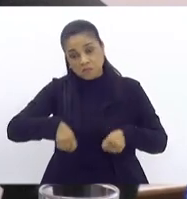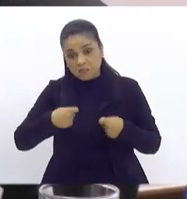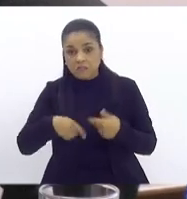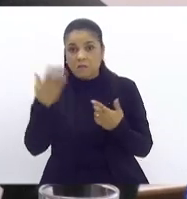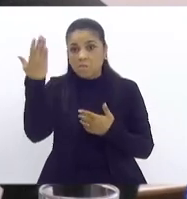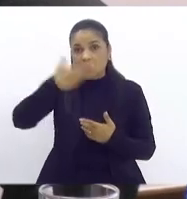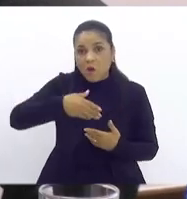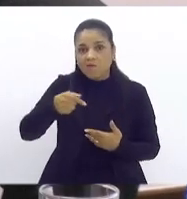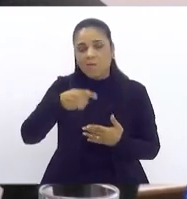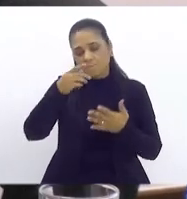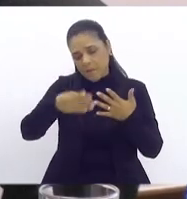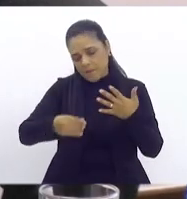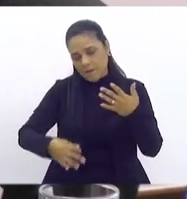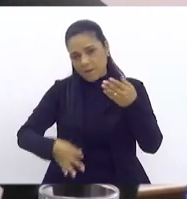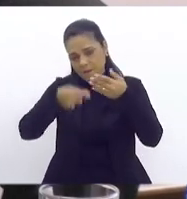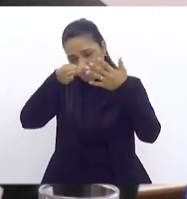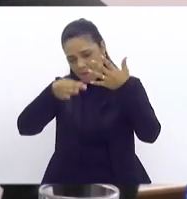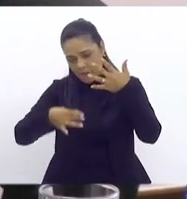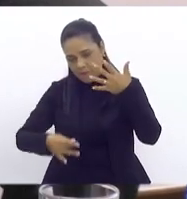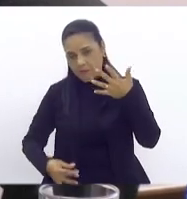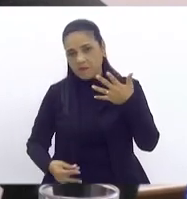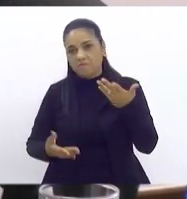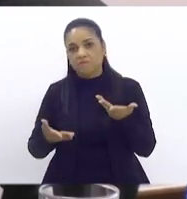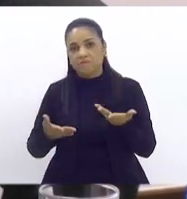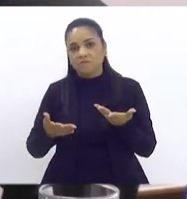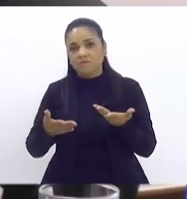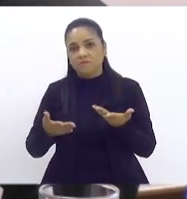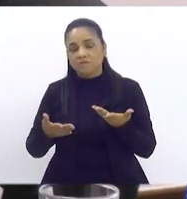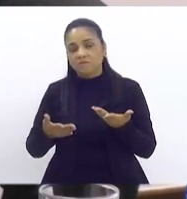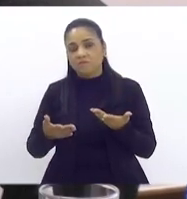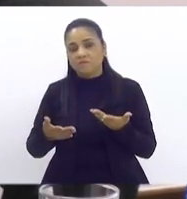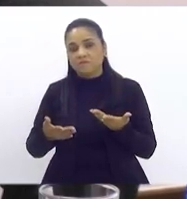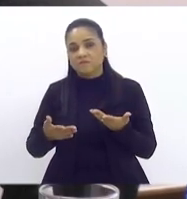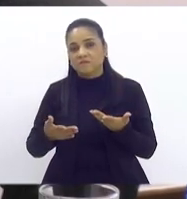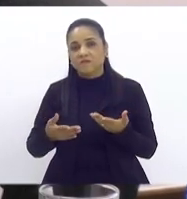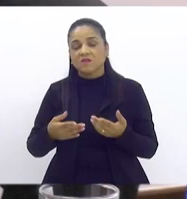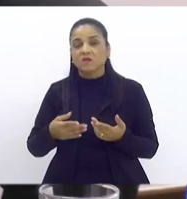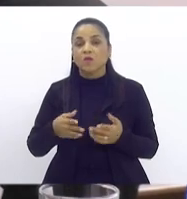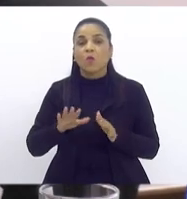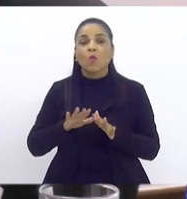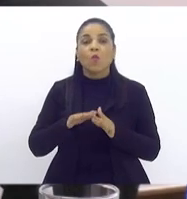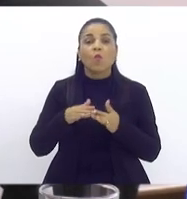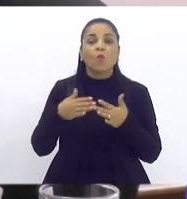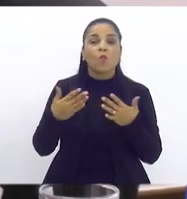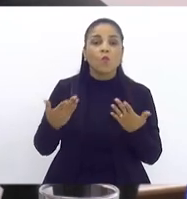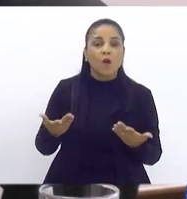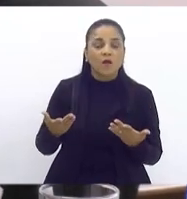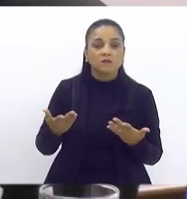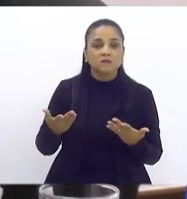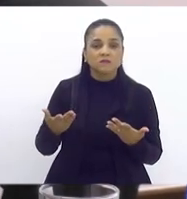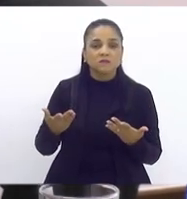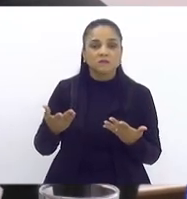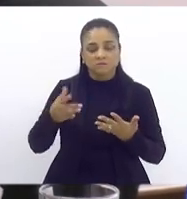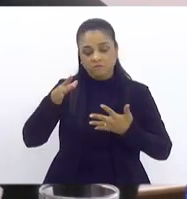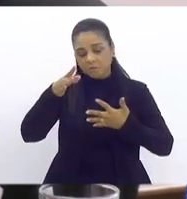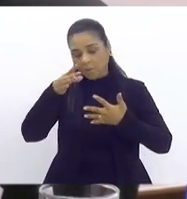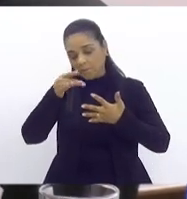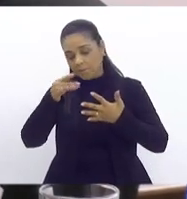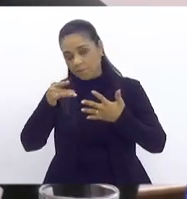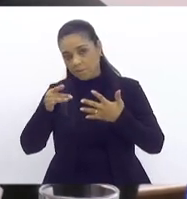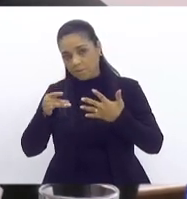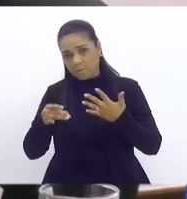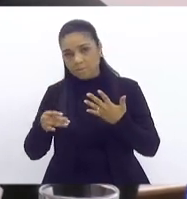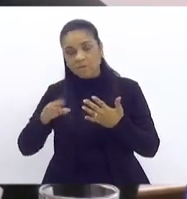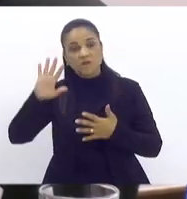tá tá tá tá tá correto Quais foram os fatos subjacentes a essa